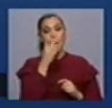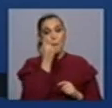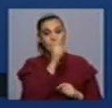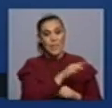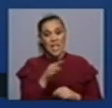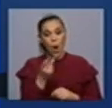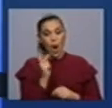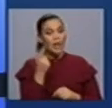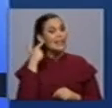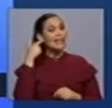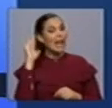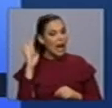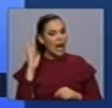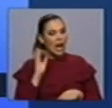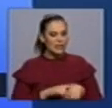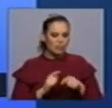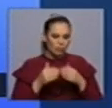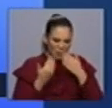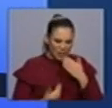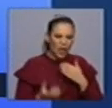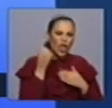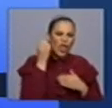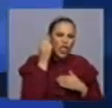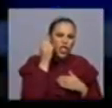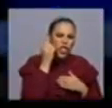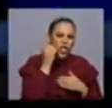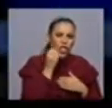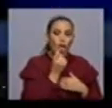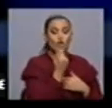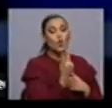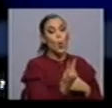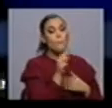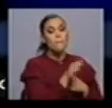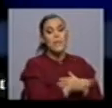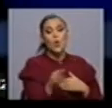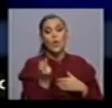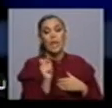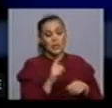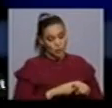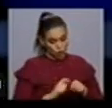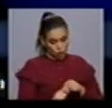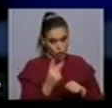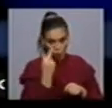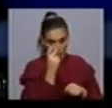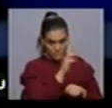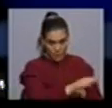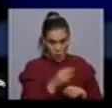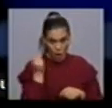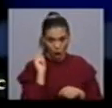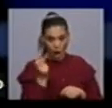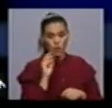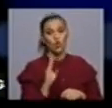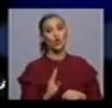seguiu-se um período muito mais lento de acreção, mais lento cerca de 2 milhões de anos. Durante esses 2 milhões de anos,